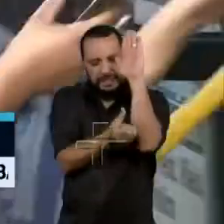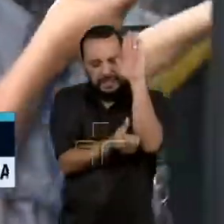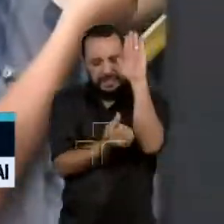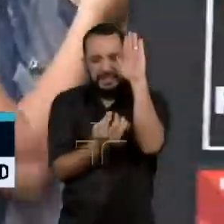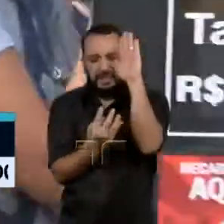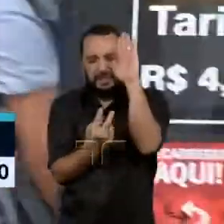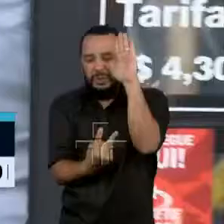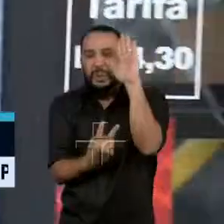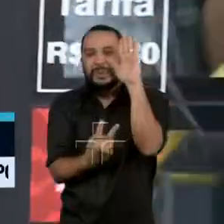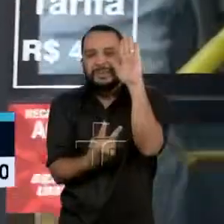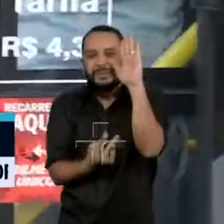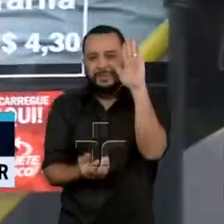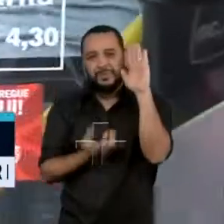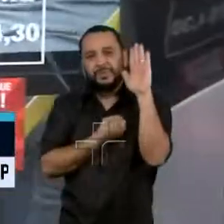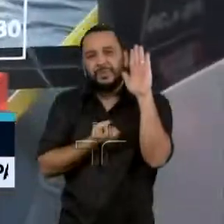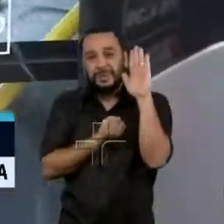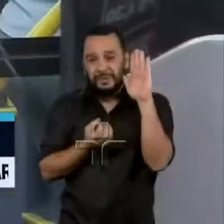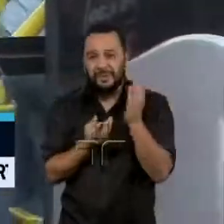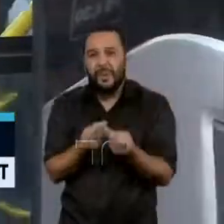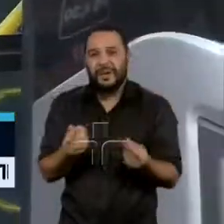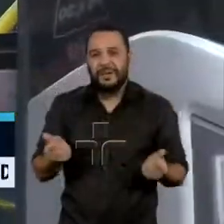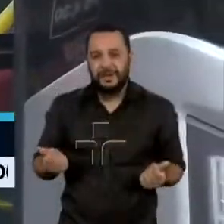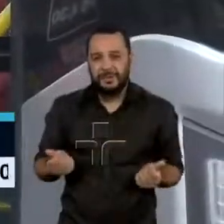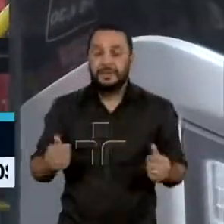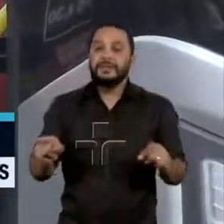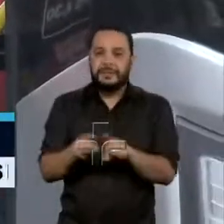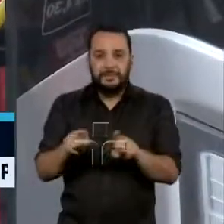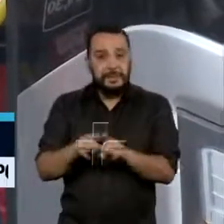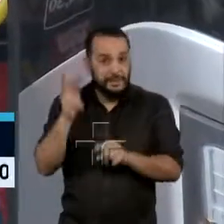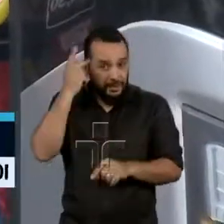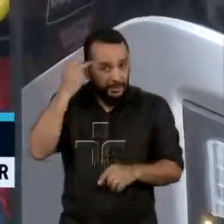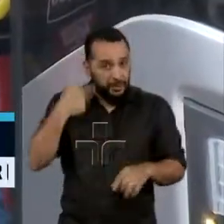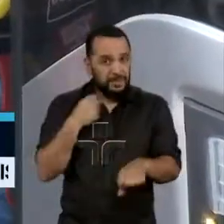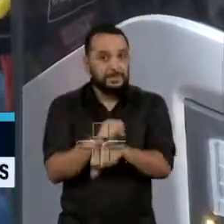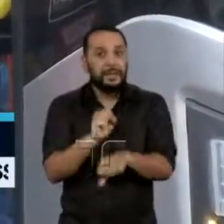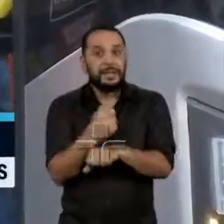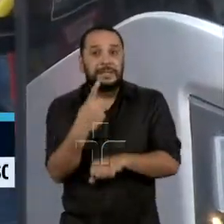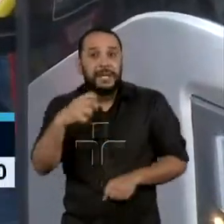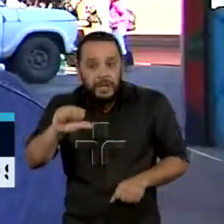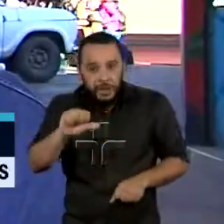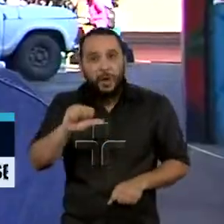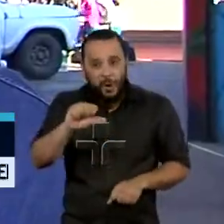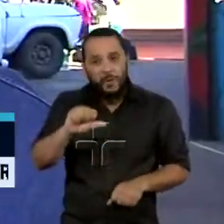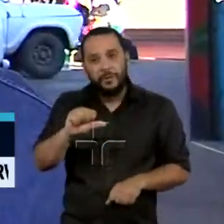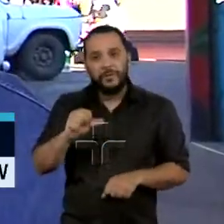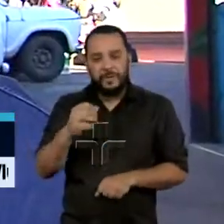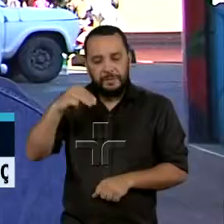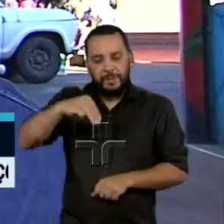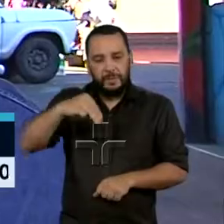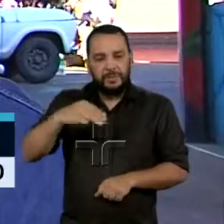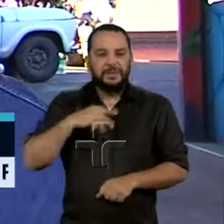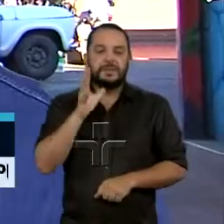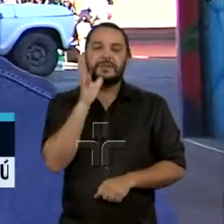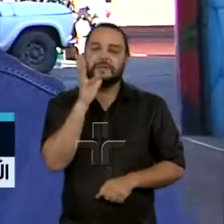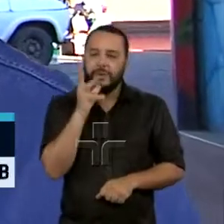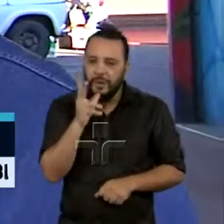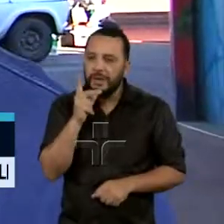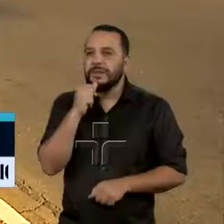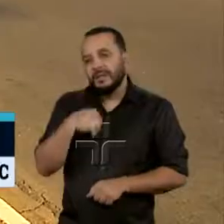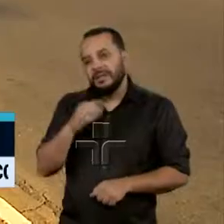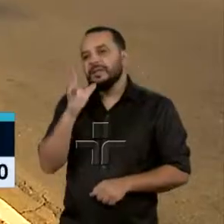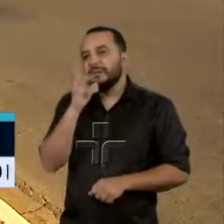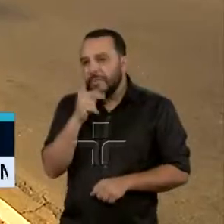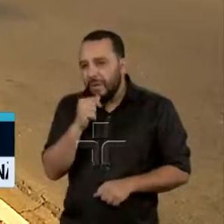Outro dado revela que o paulistano espera, em média, 19 minutos pelo transporte motorizado. Demora muito. E muito